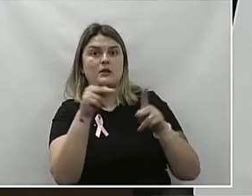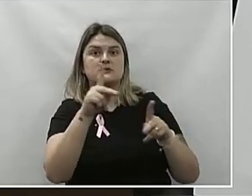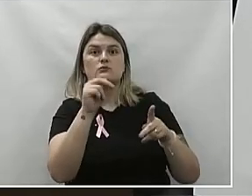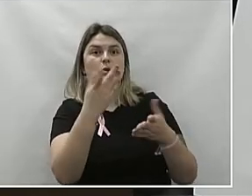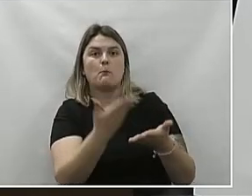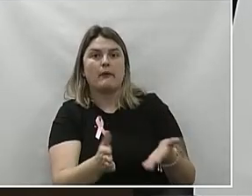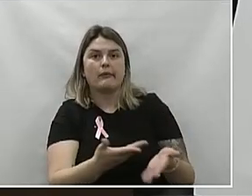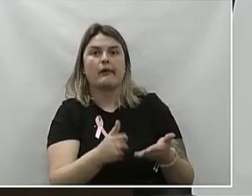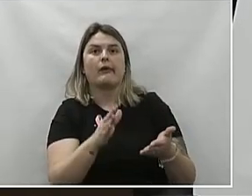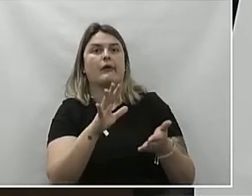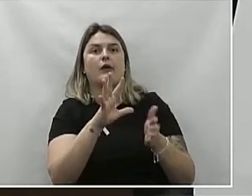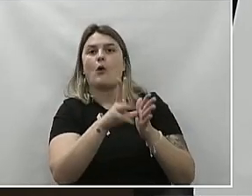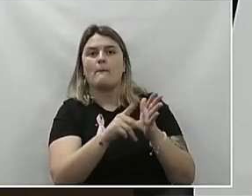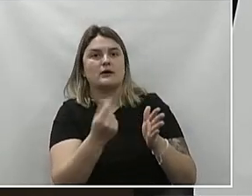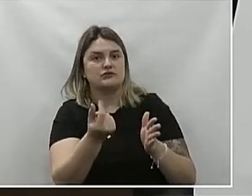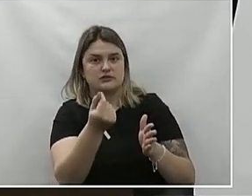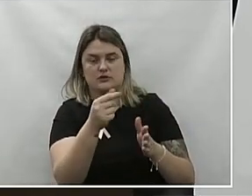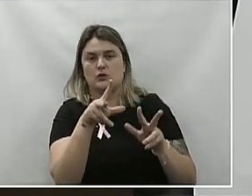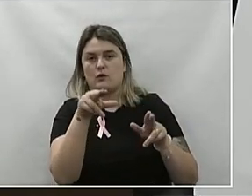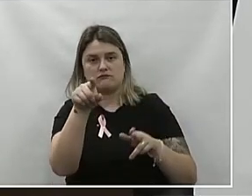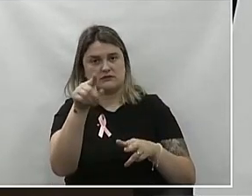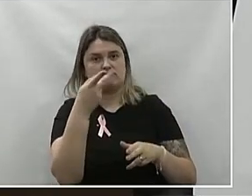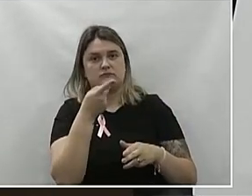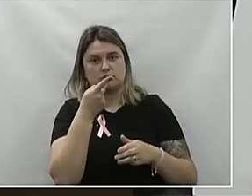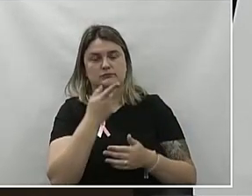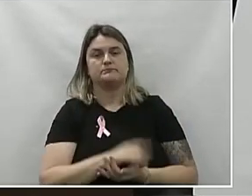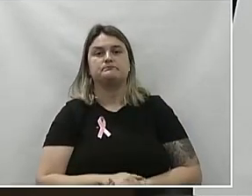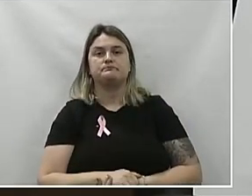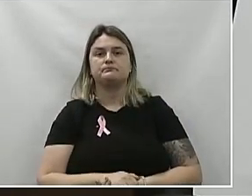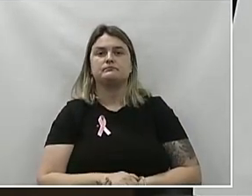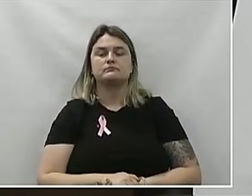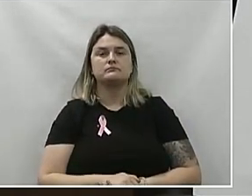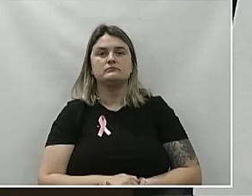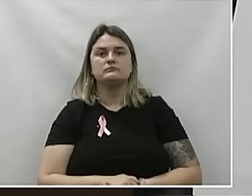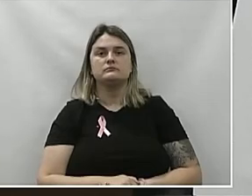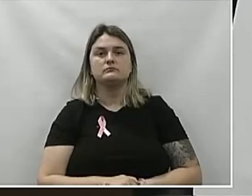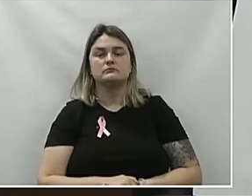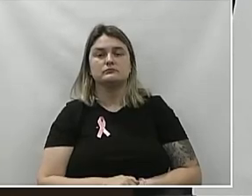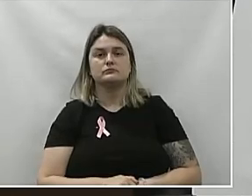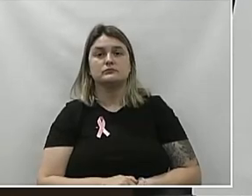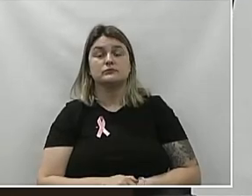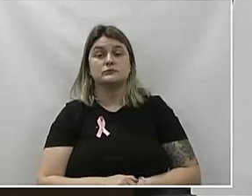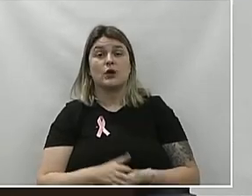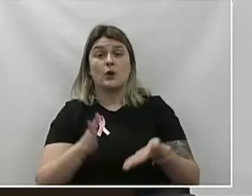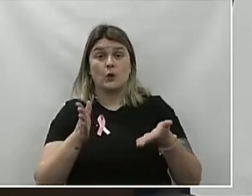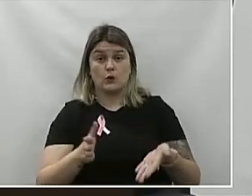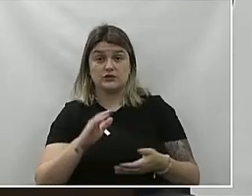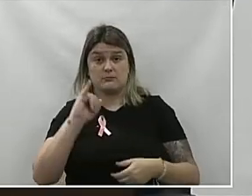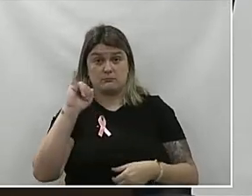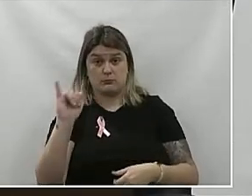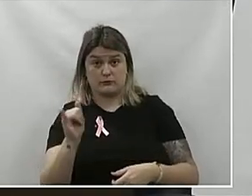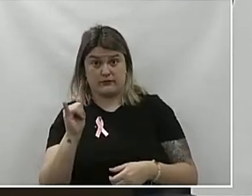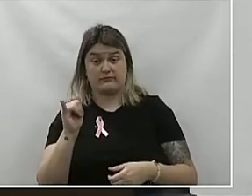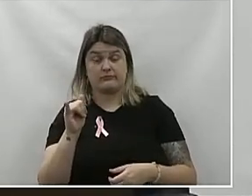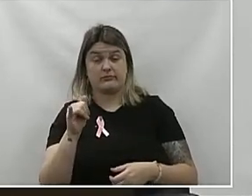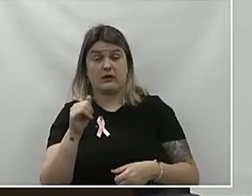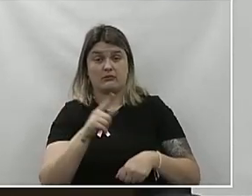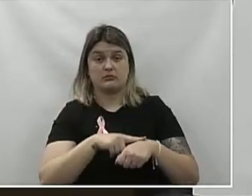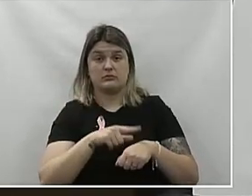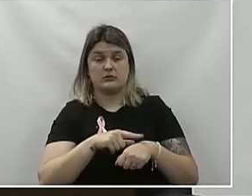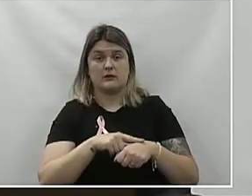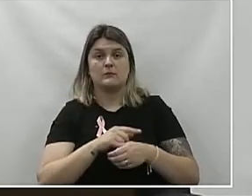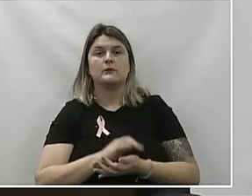seja roubada como você colocou hoje faço uso também para que fique